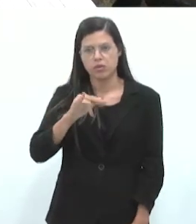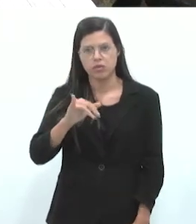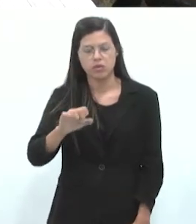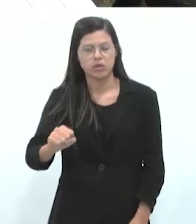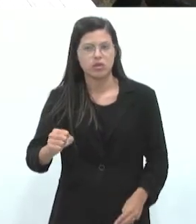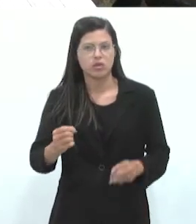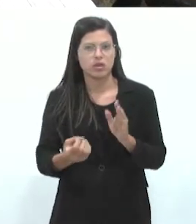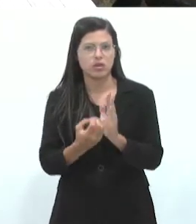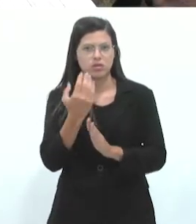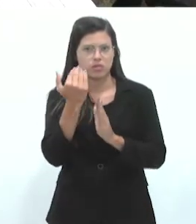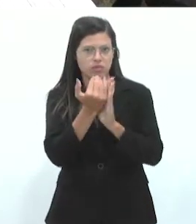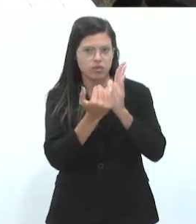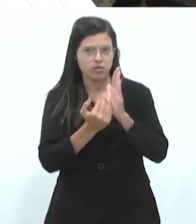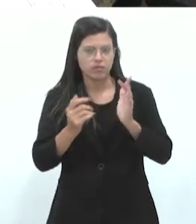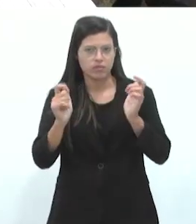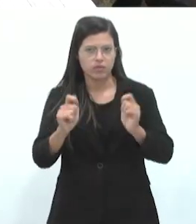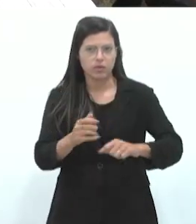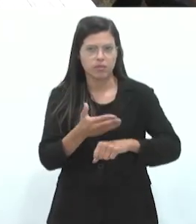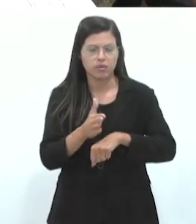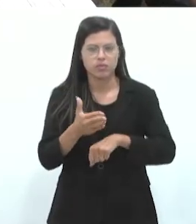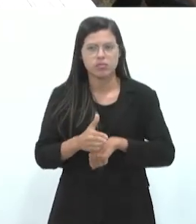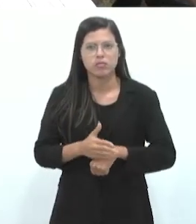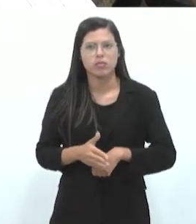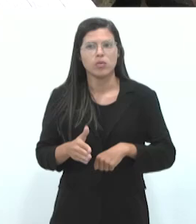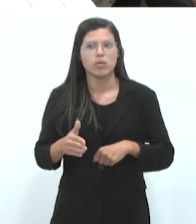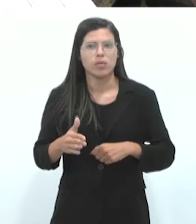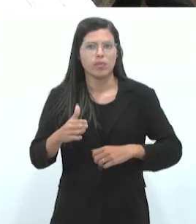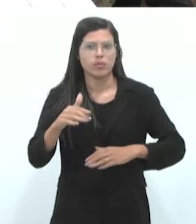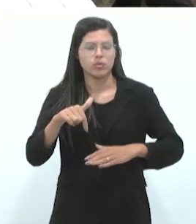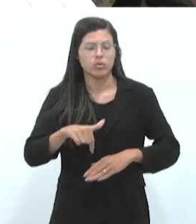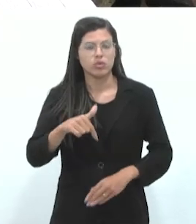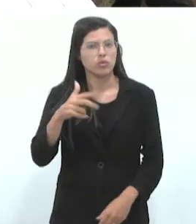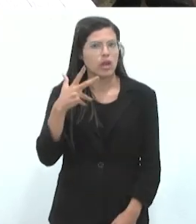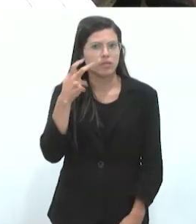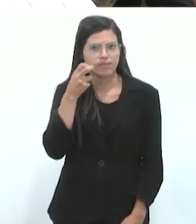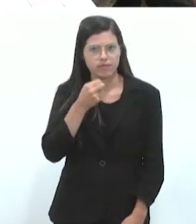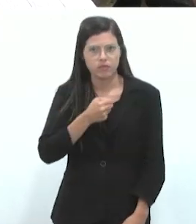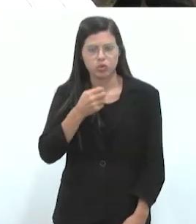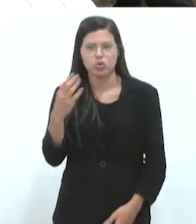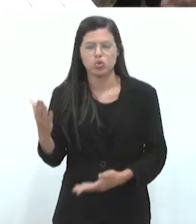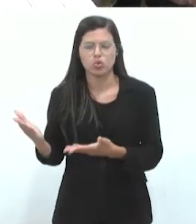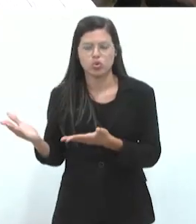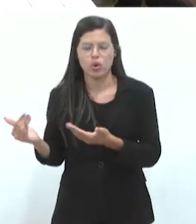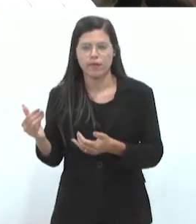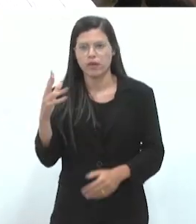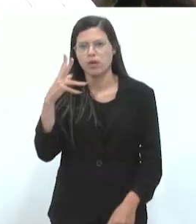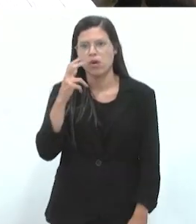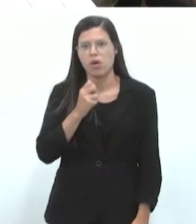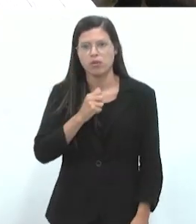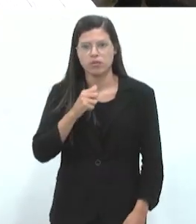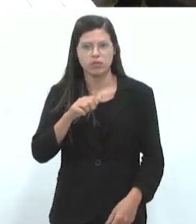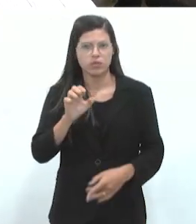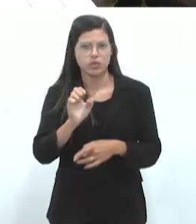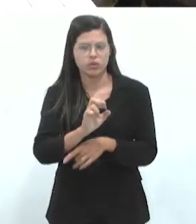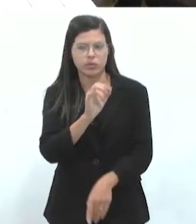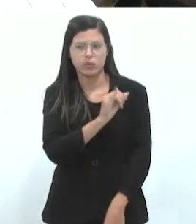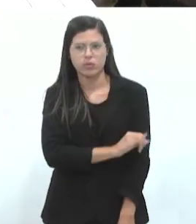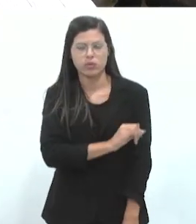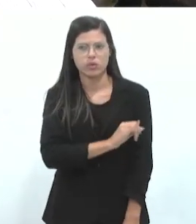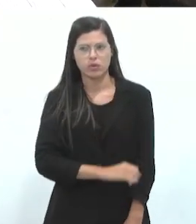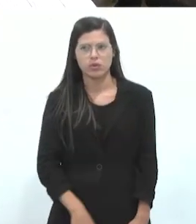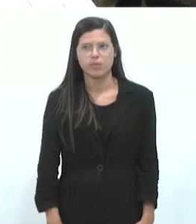sobre a criação do Programa de Capacitação Profissional e Inclusão do Jovem Órfão no mercado de trabalho, no âmbito do Estado do Rio de Janeiro, na forma em que